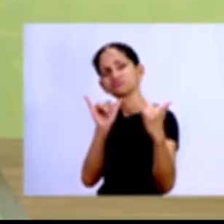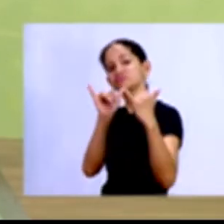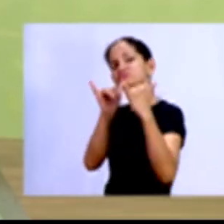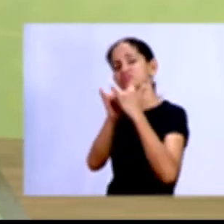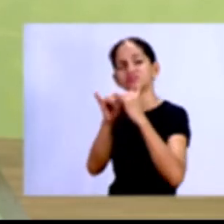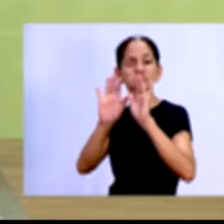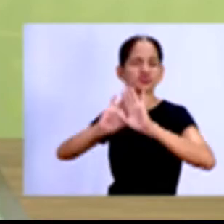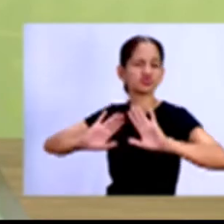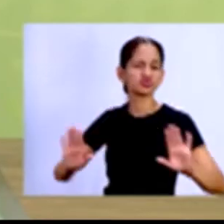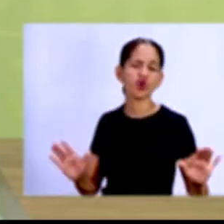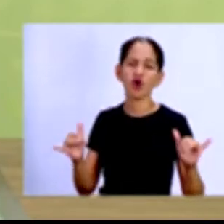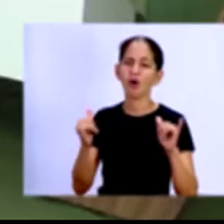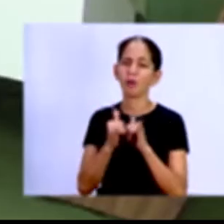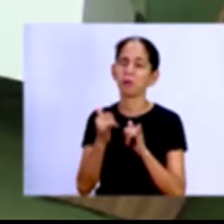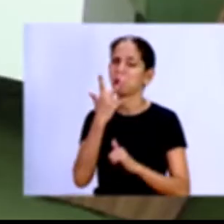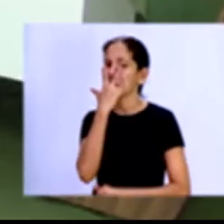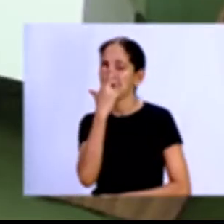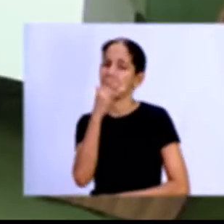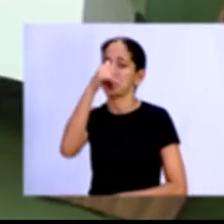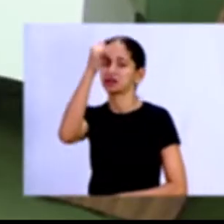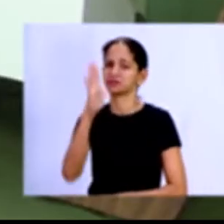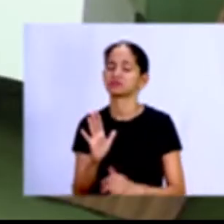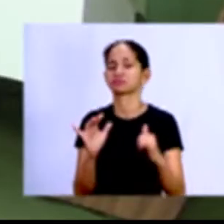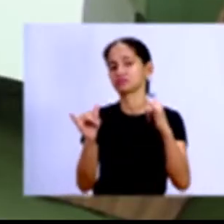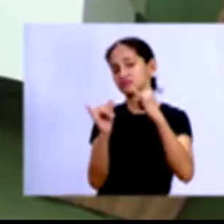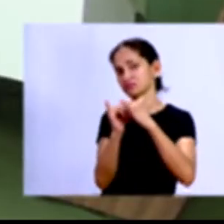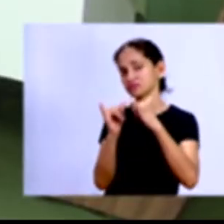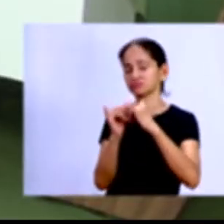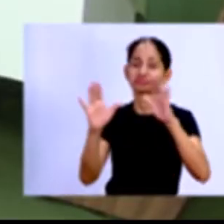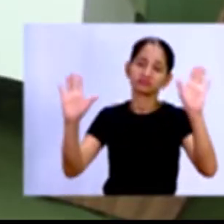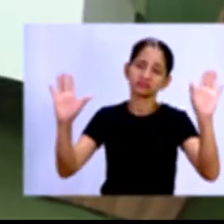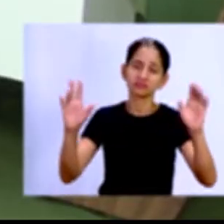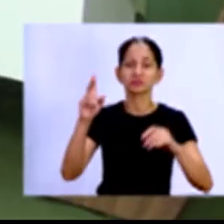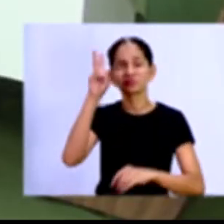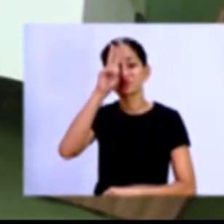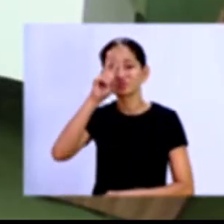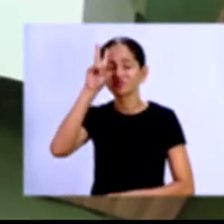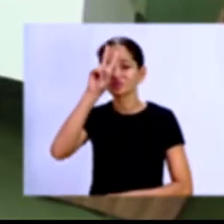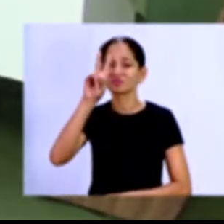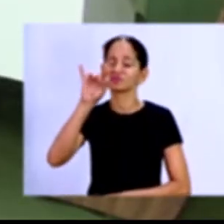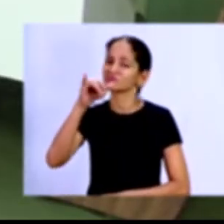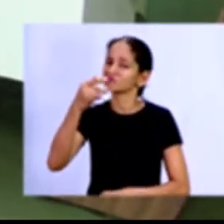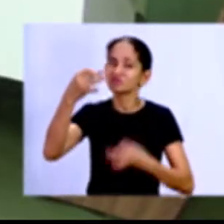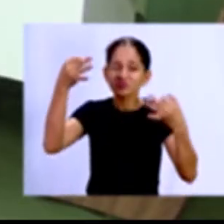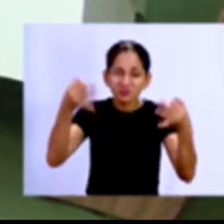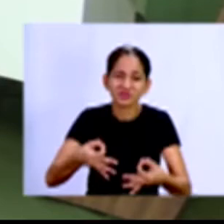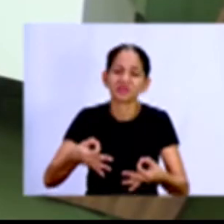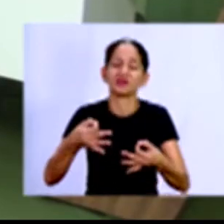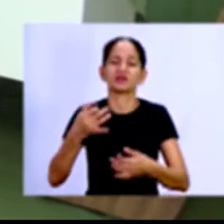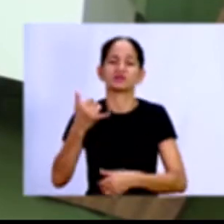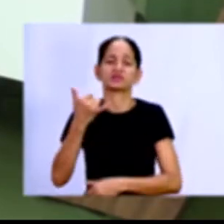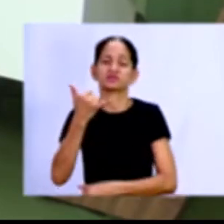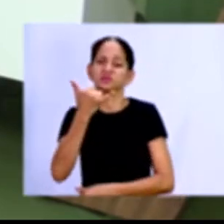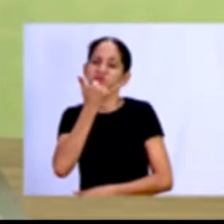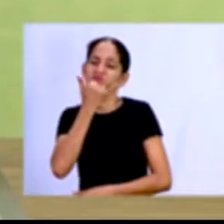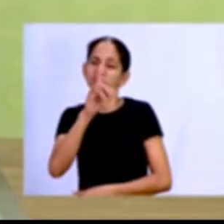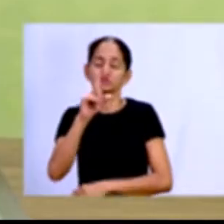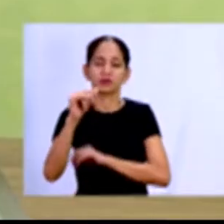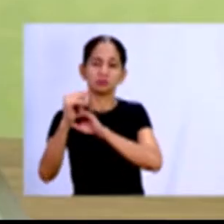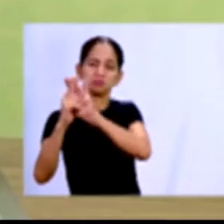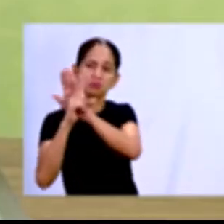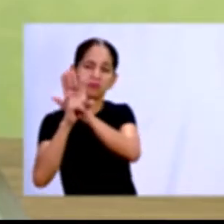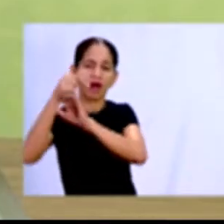né? Os e-mails brasileiros pediram desculpa. Aí o governo brasileiro, não sei se aceitou o que foi